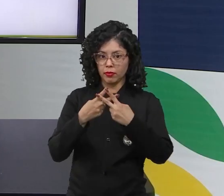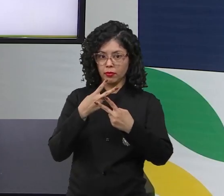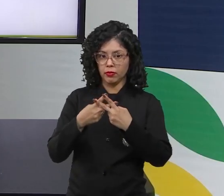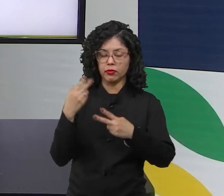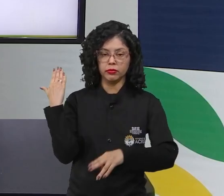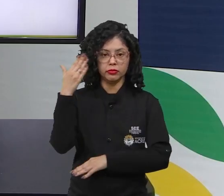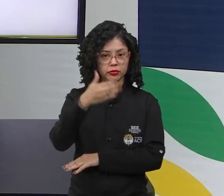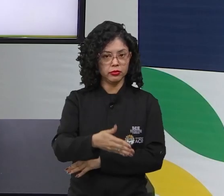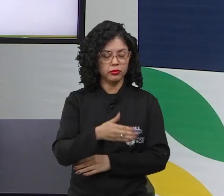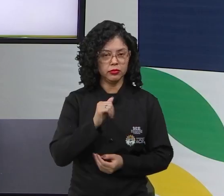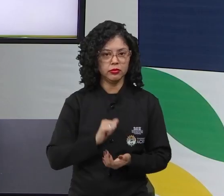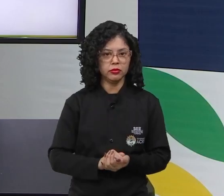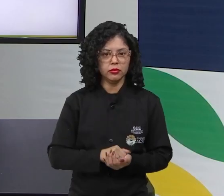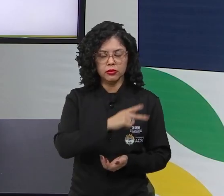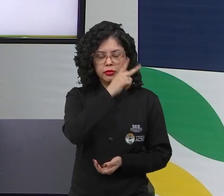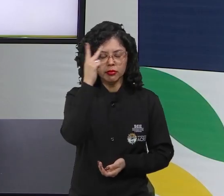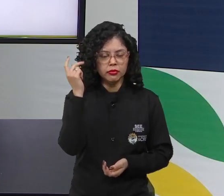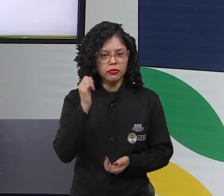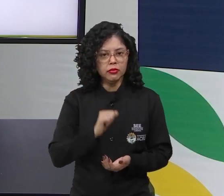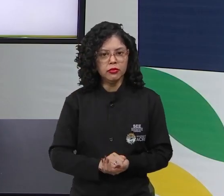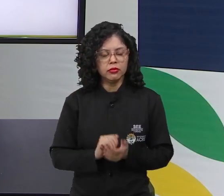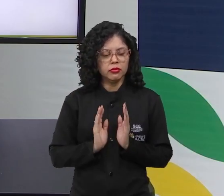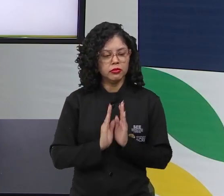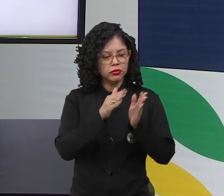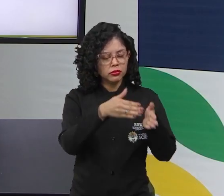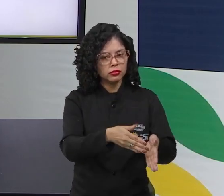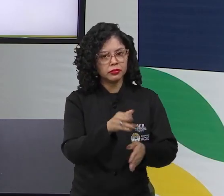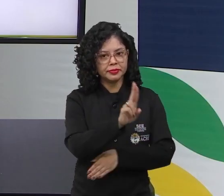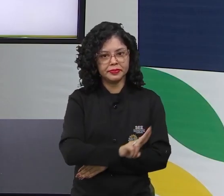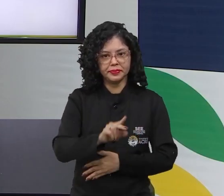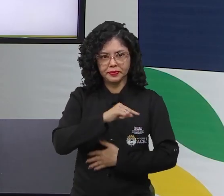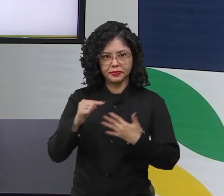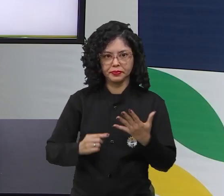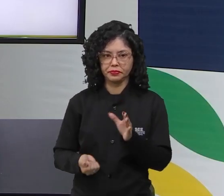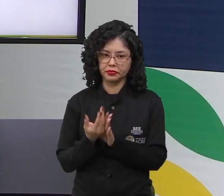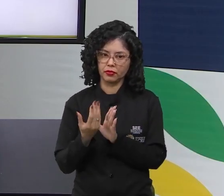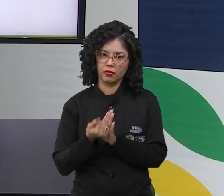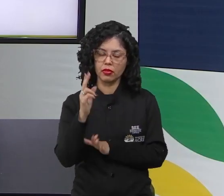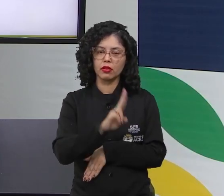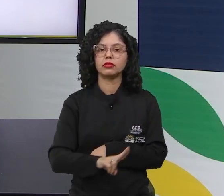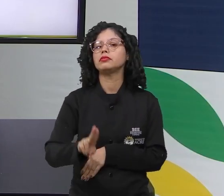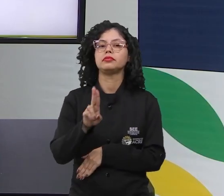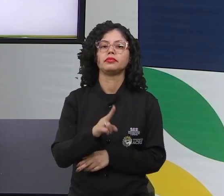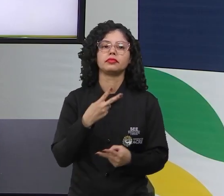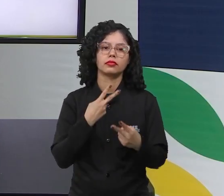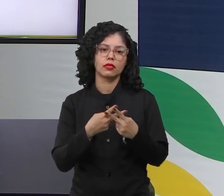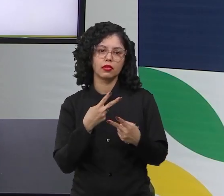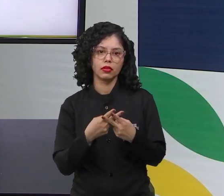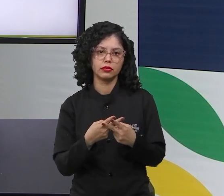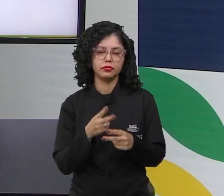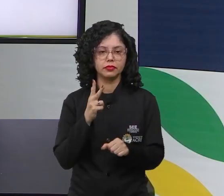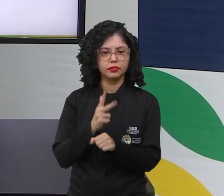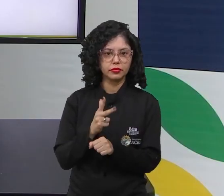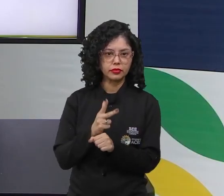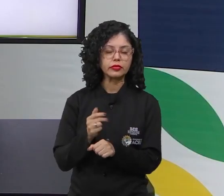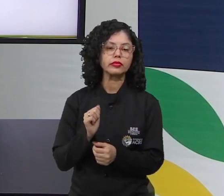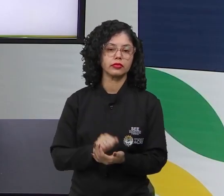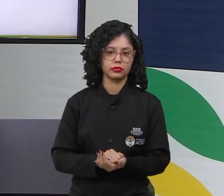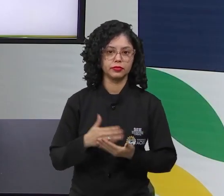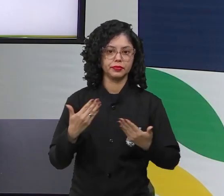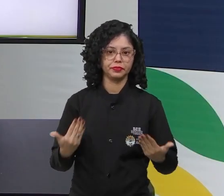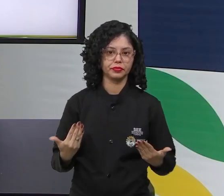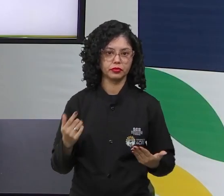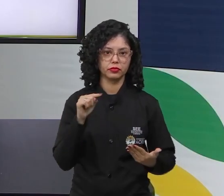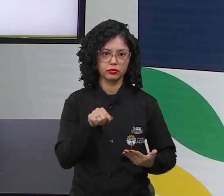elas direcionam o consumidor a determinado tipo de produto. Então, se utiliza ali uma hashtag em um vídeo, esse